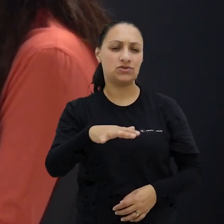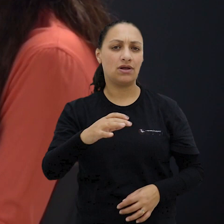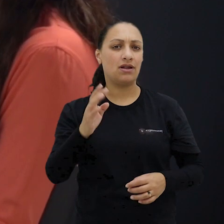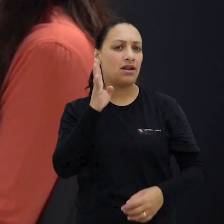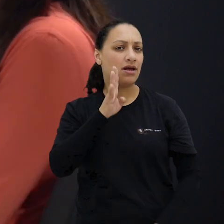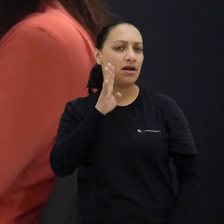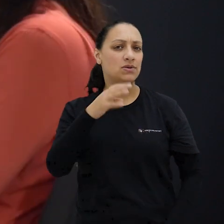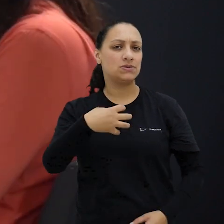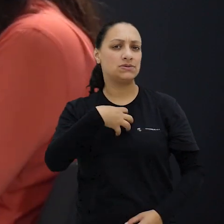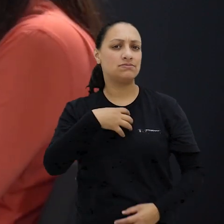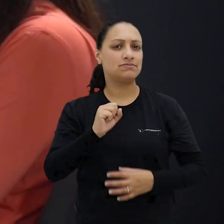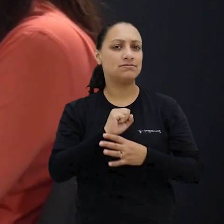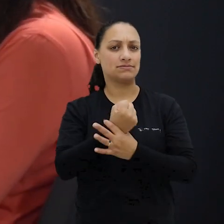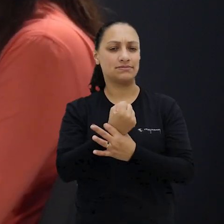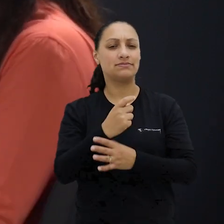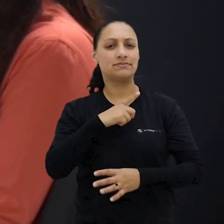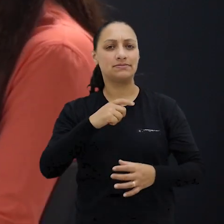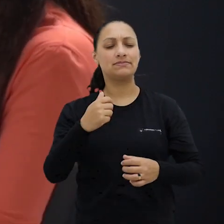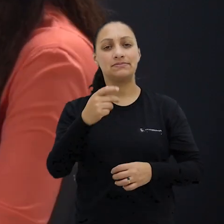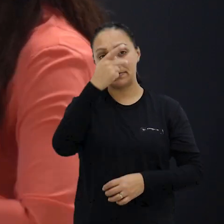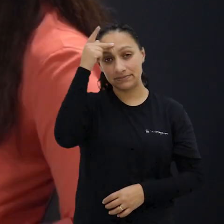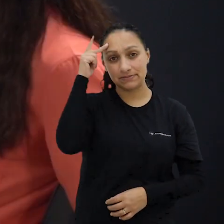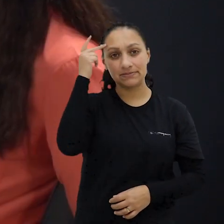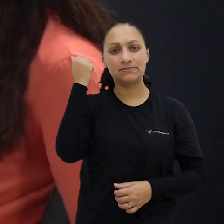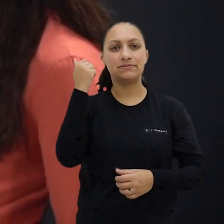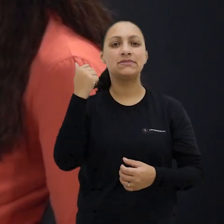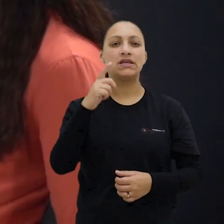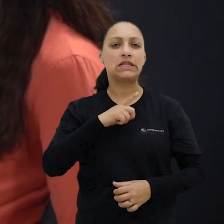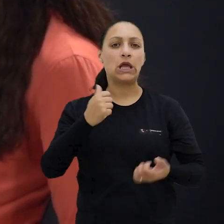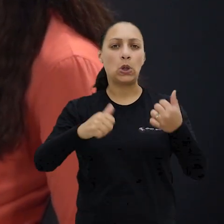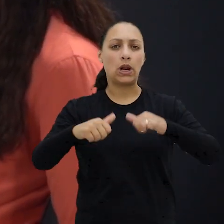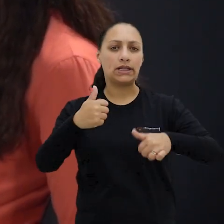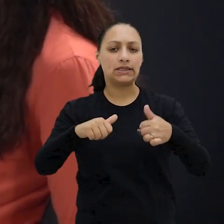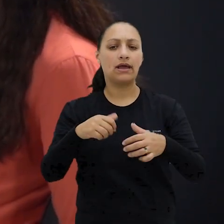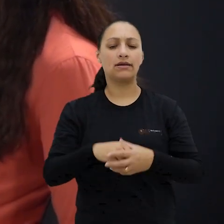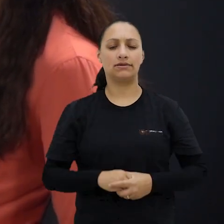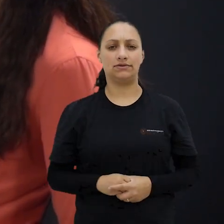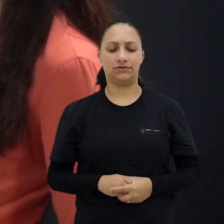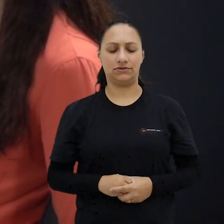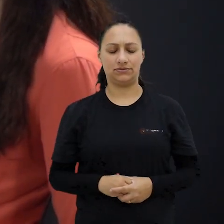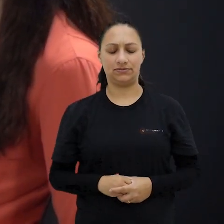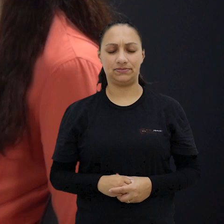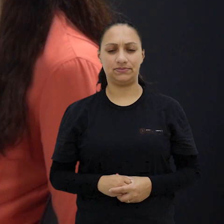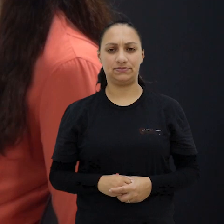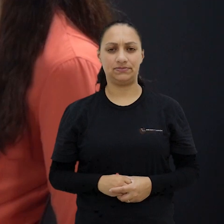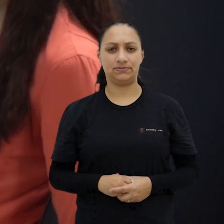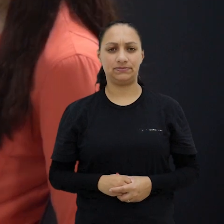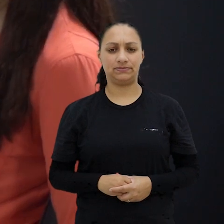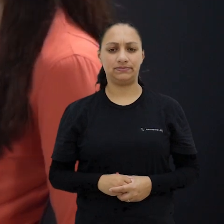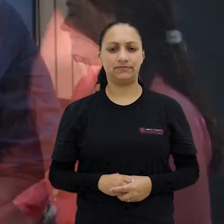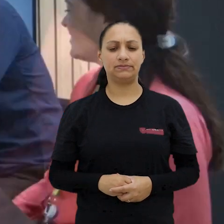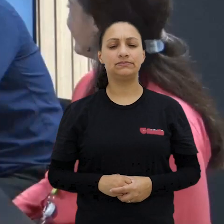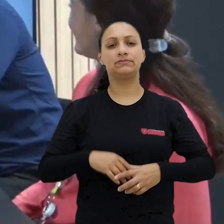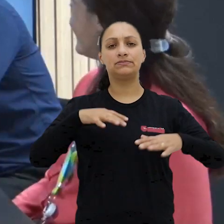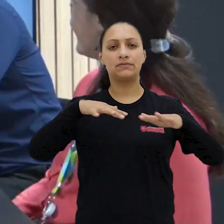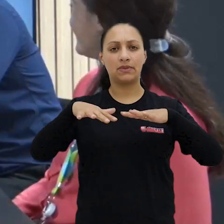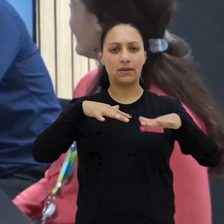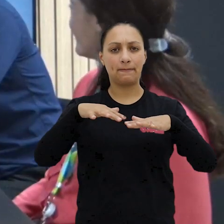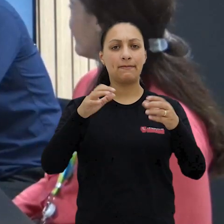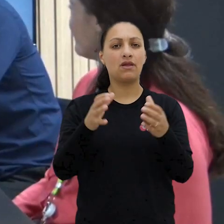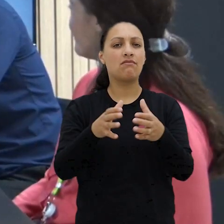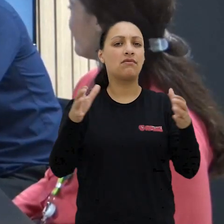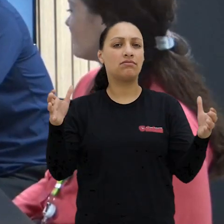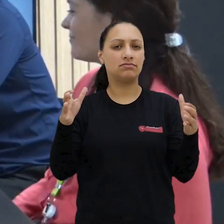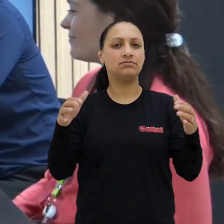ambiente seguro, né? Que tem pessoas qualificadas que venham falar daquele assunto. Assim. Então... E é um movimento